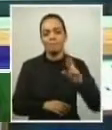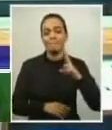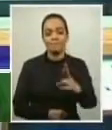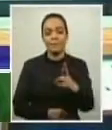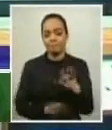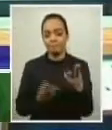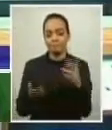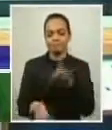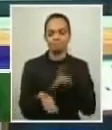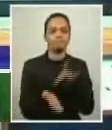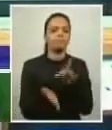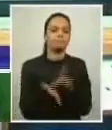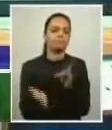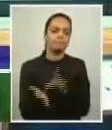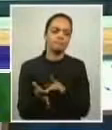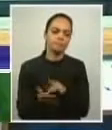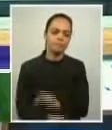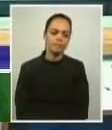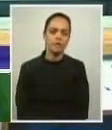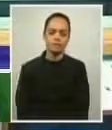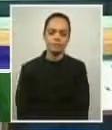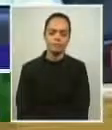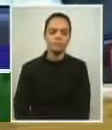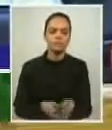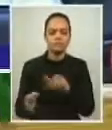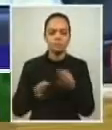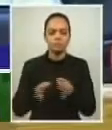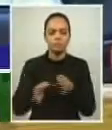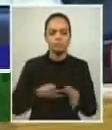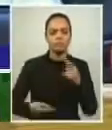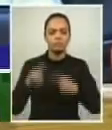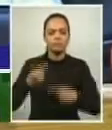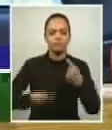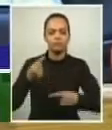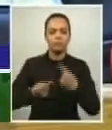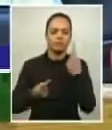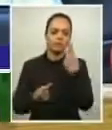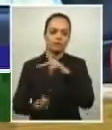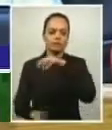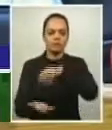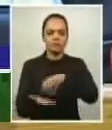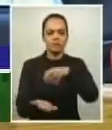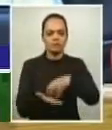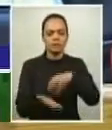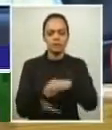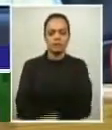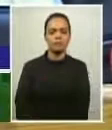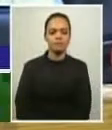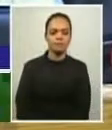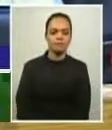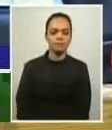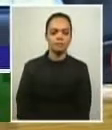acabada do projeto político de sua classe A grande